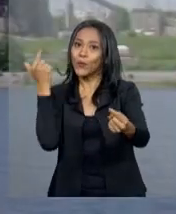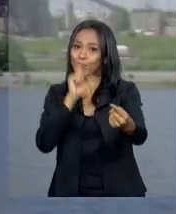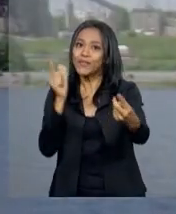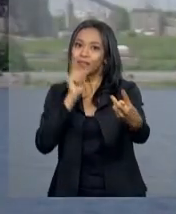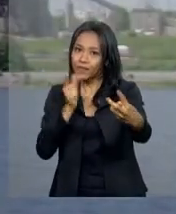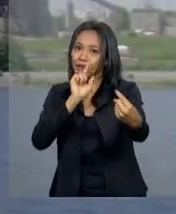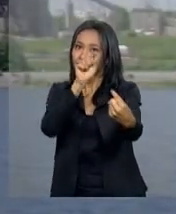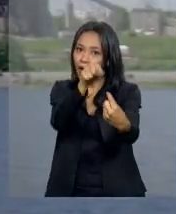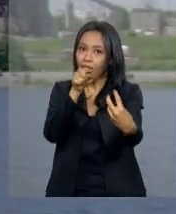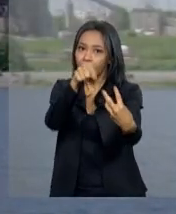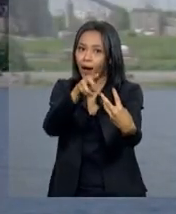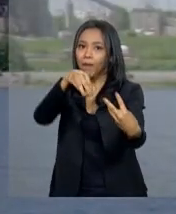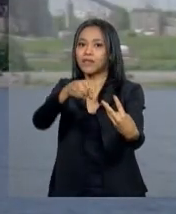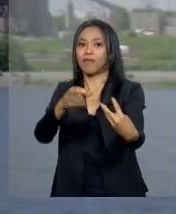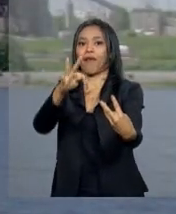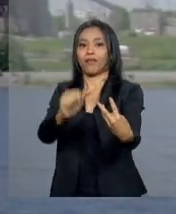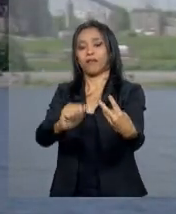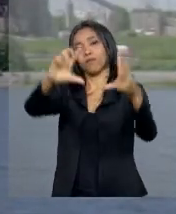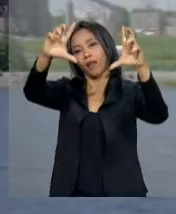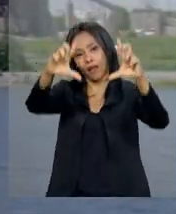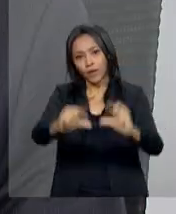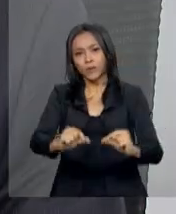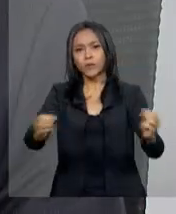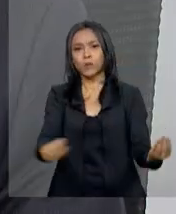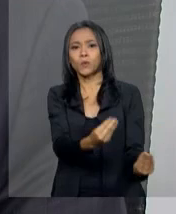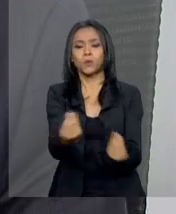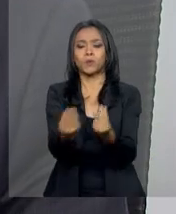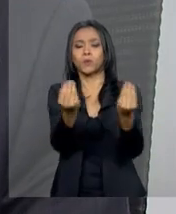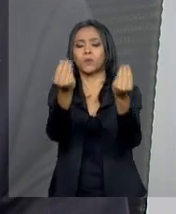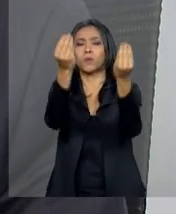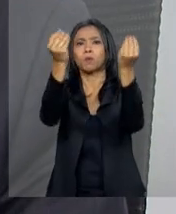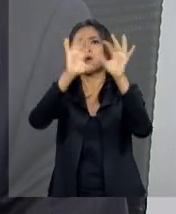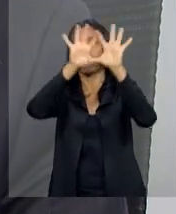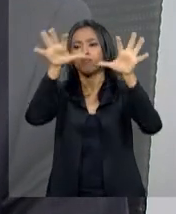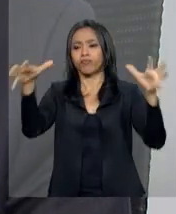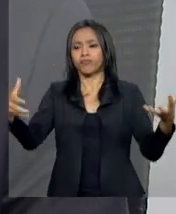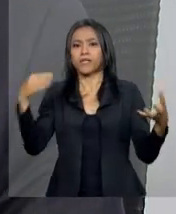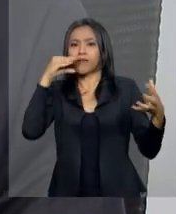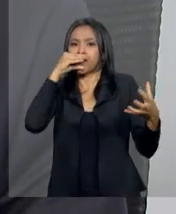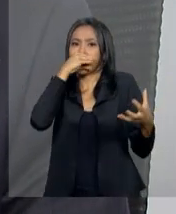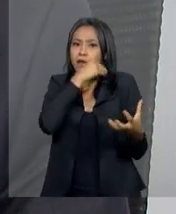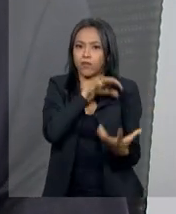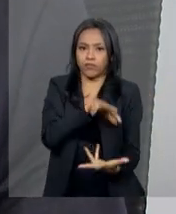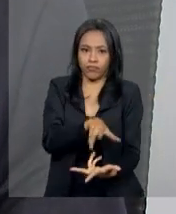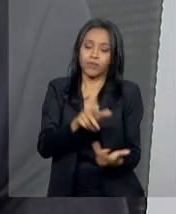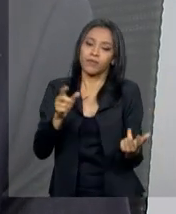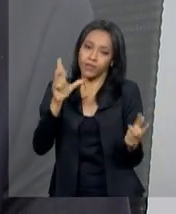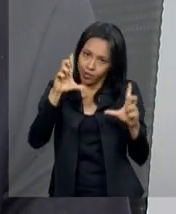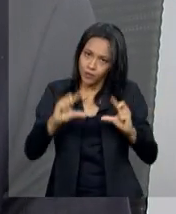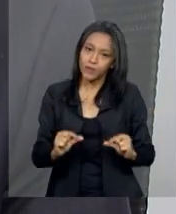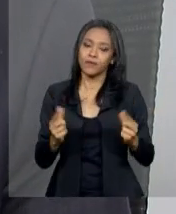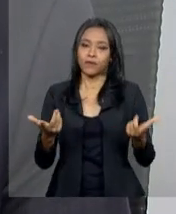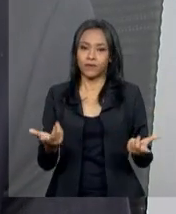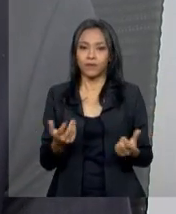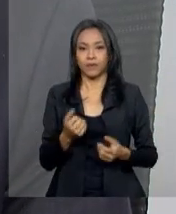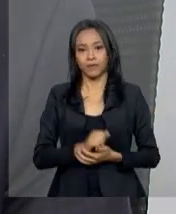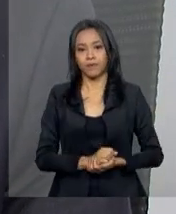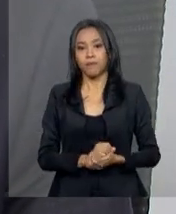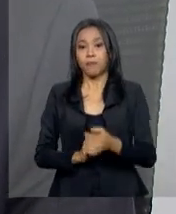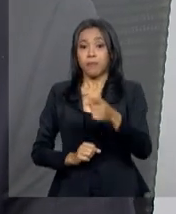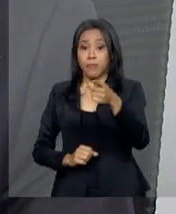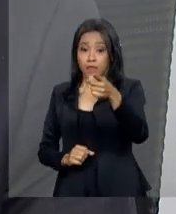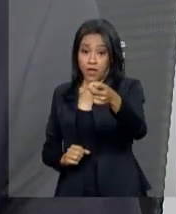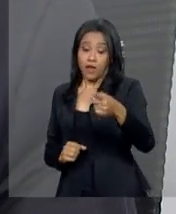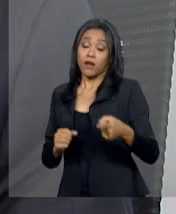a emissão de gases que provocam o efeito estufa talvez até o brasil possa superar e te